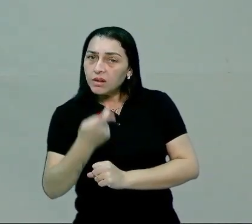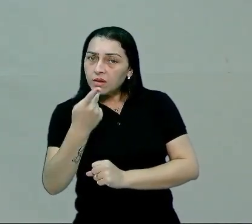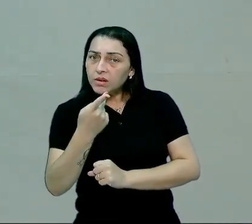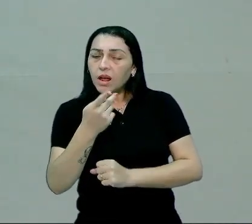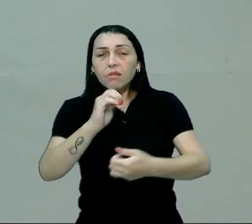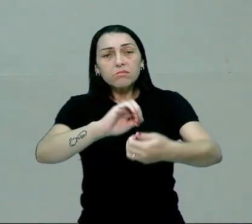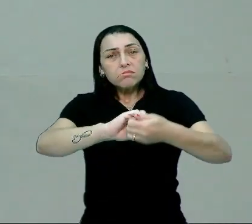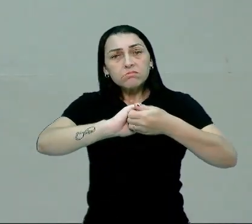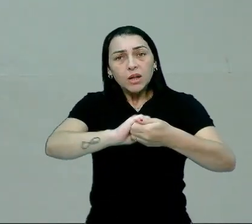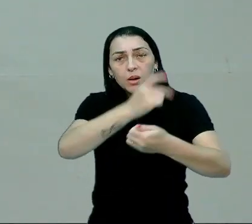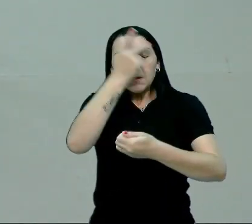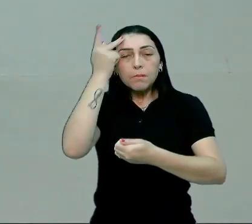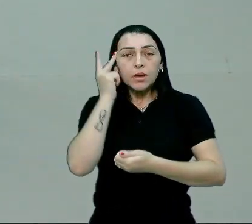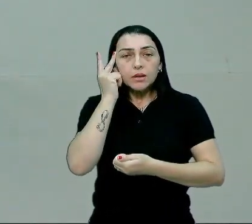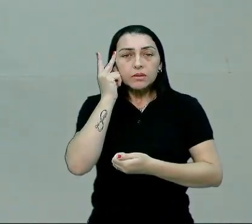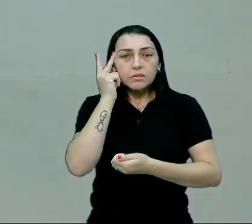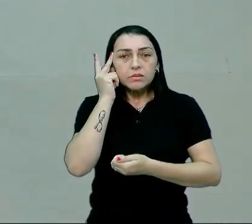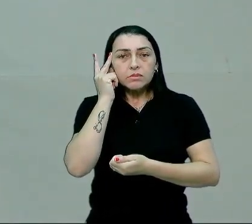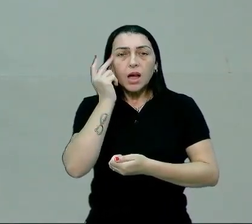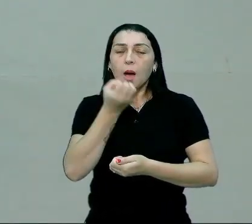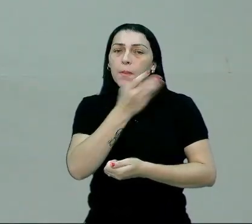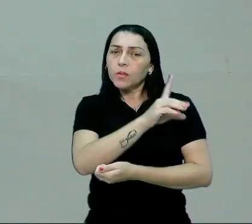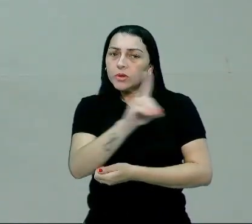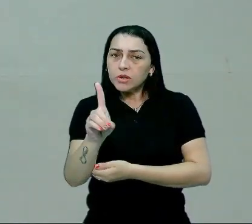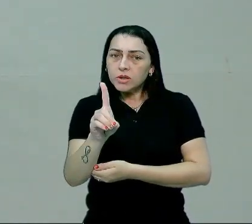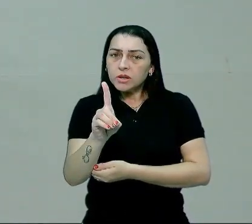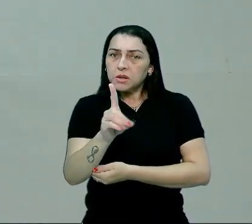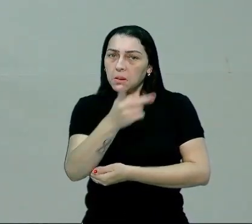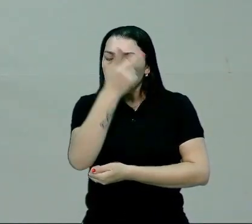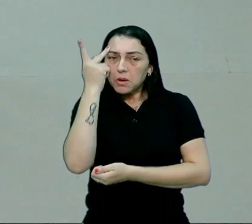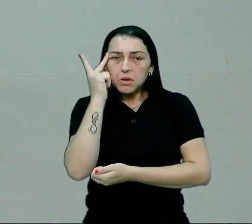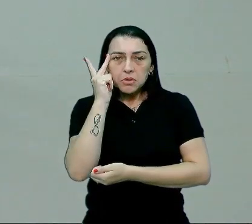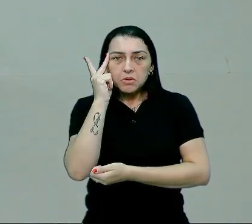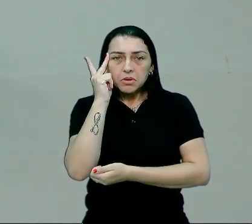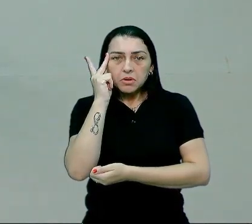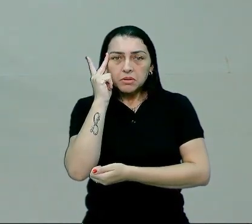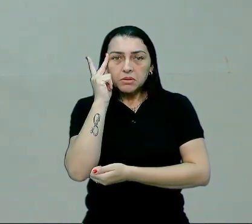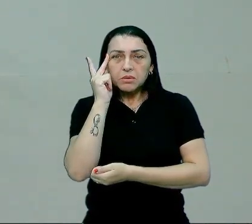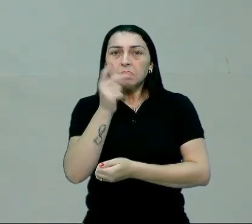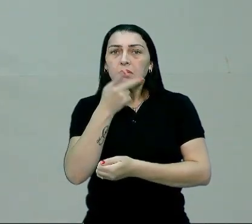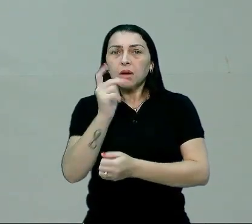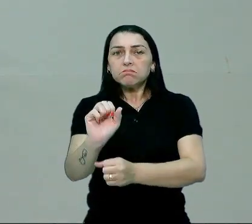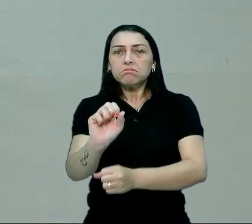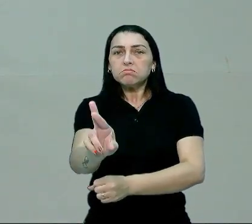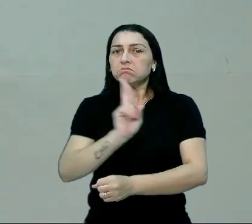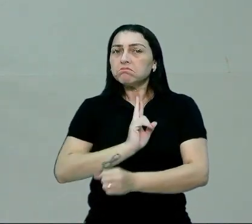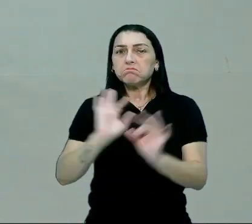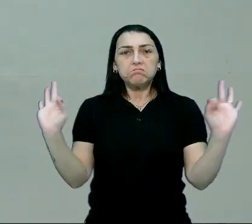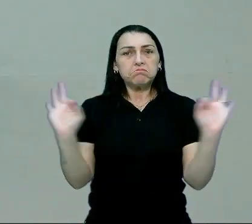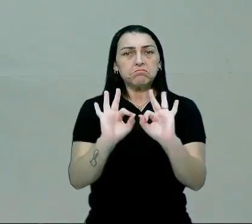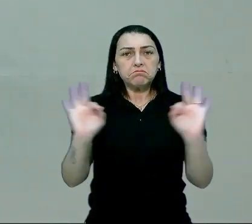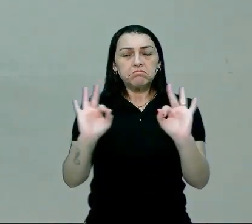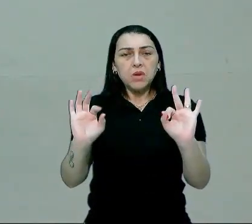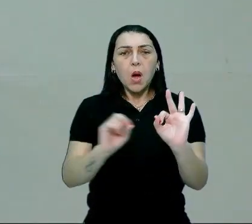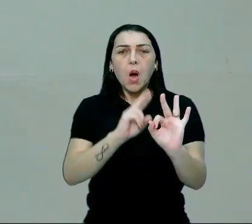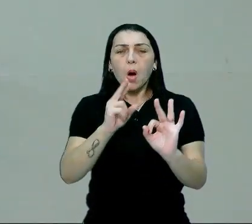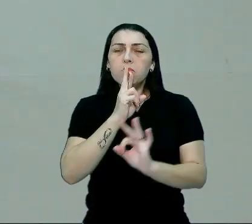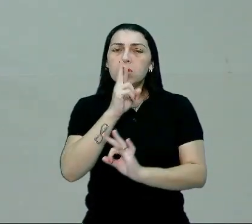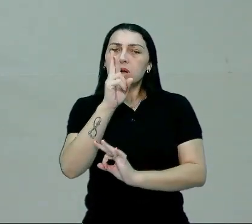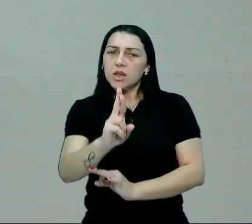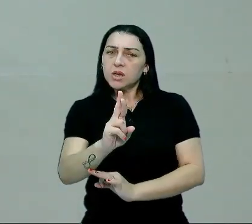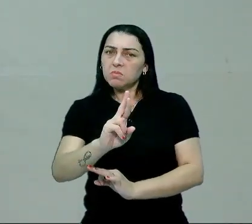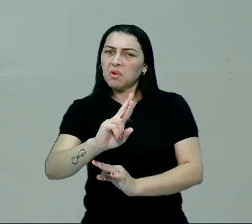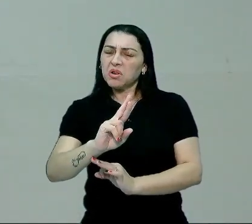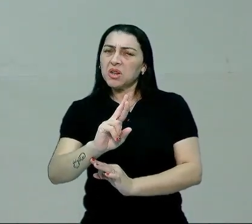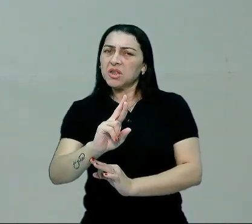de eu cumprimentar uma pessoa, bom dia, e a pessoa simplesmente ficar calada ou emitir uma